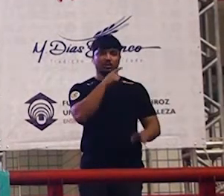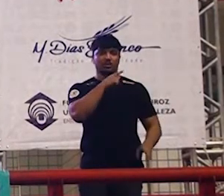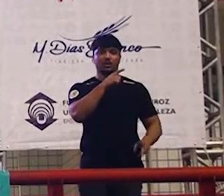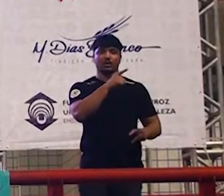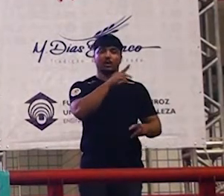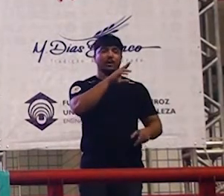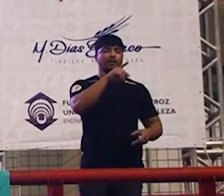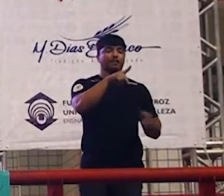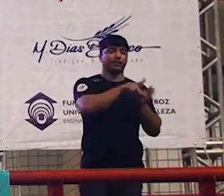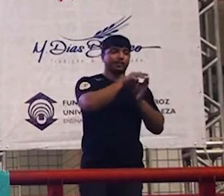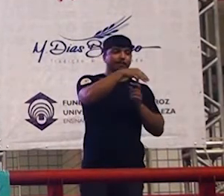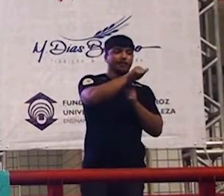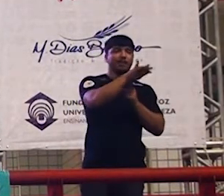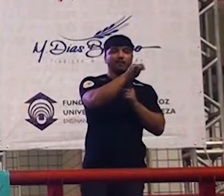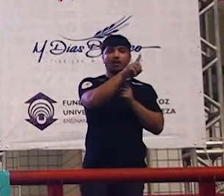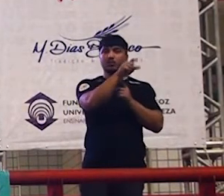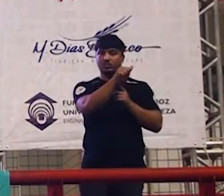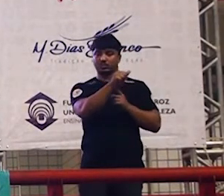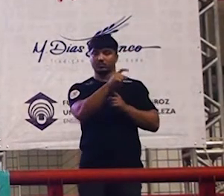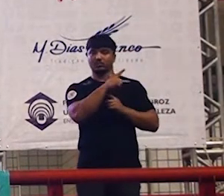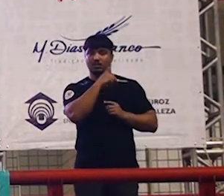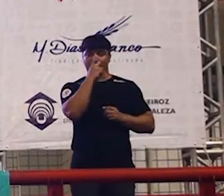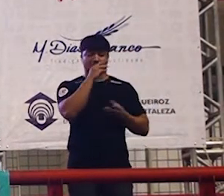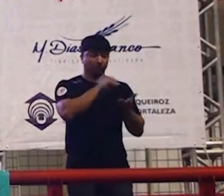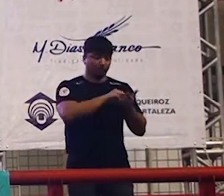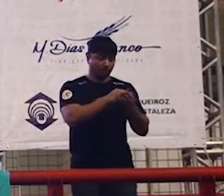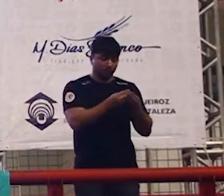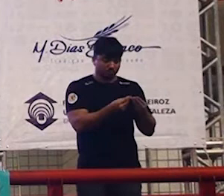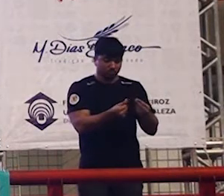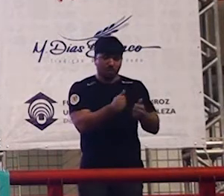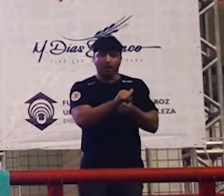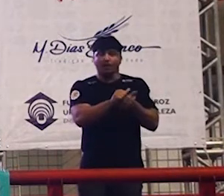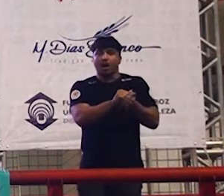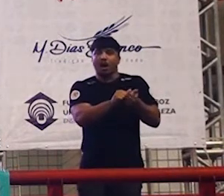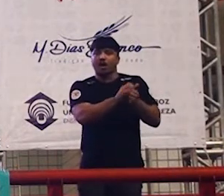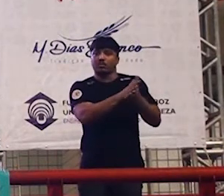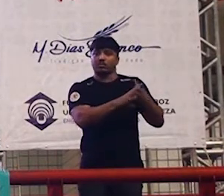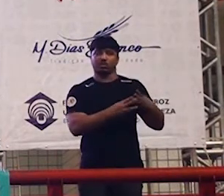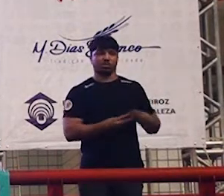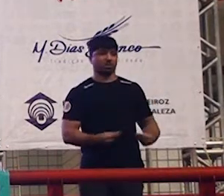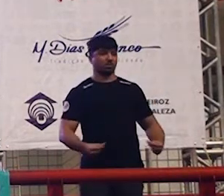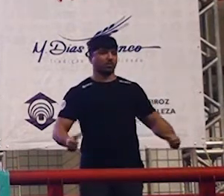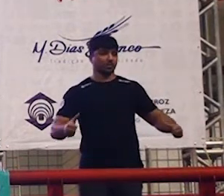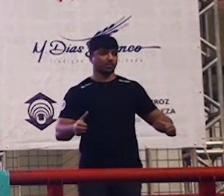Mafalda. Ela está se sentindo tão indefinida que o desenho dela está se desintegrando.